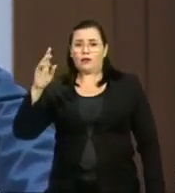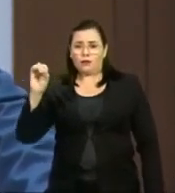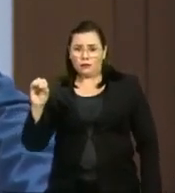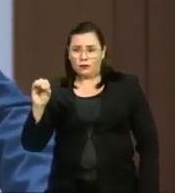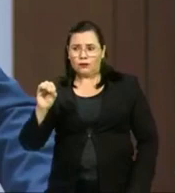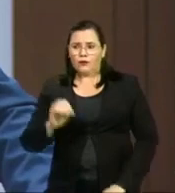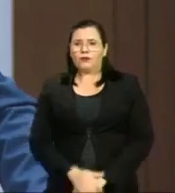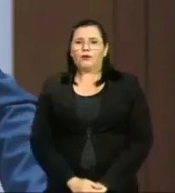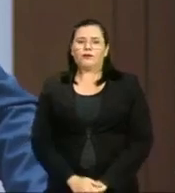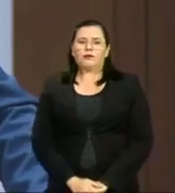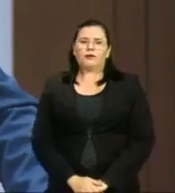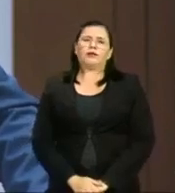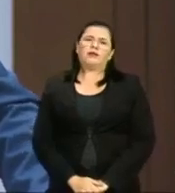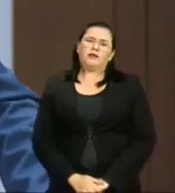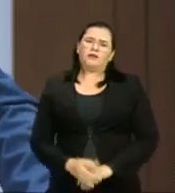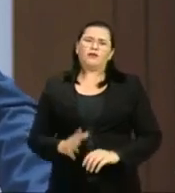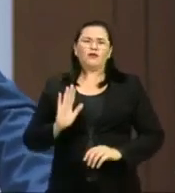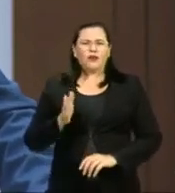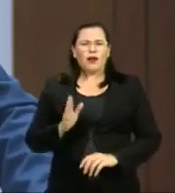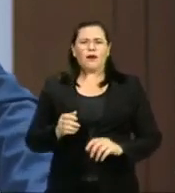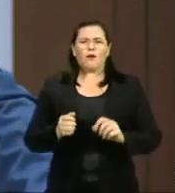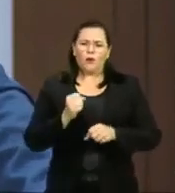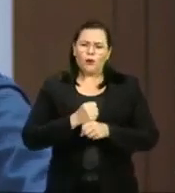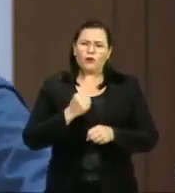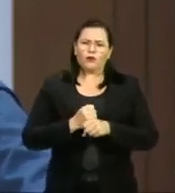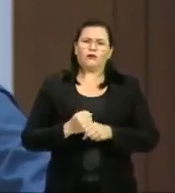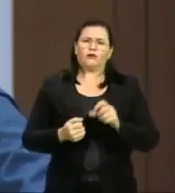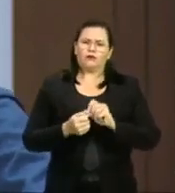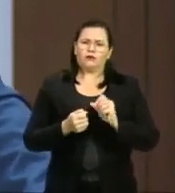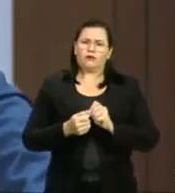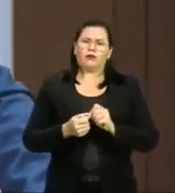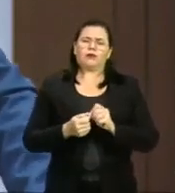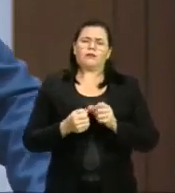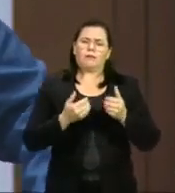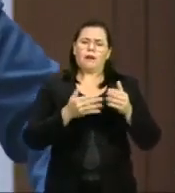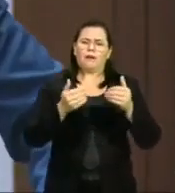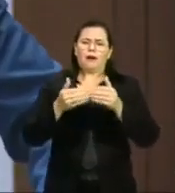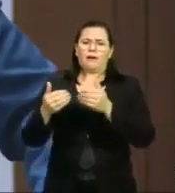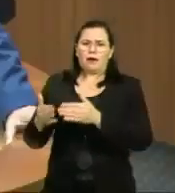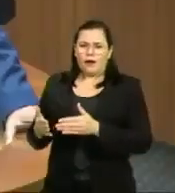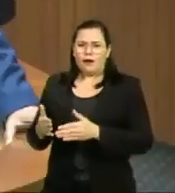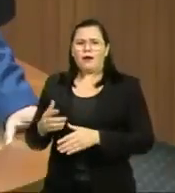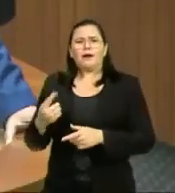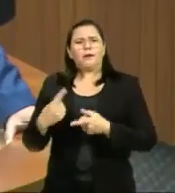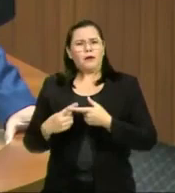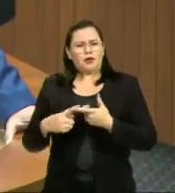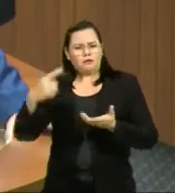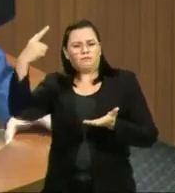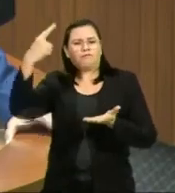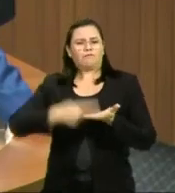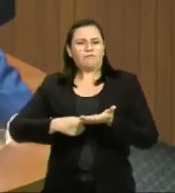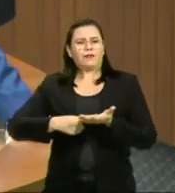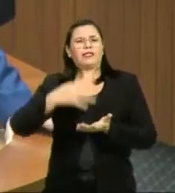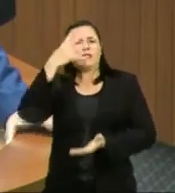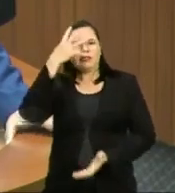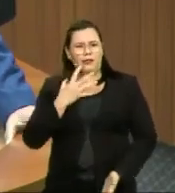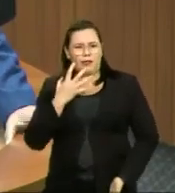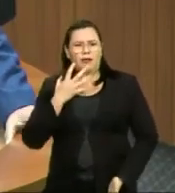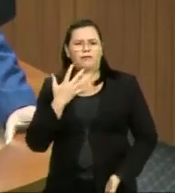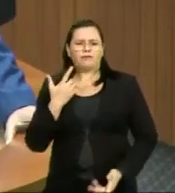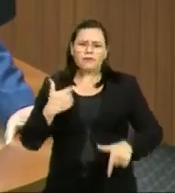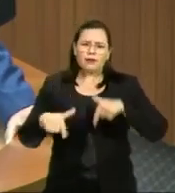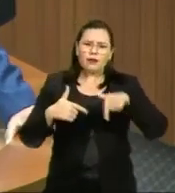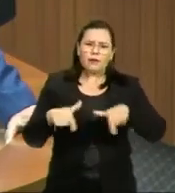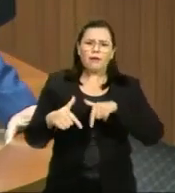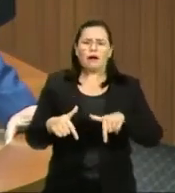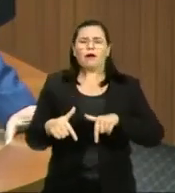com grandes obras, com o trato sério da coisa pública, tem promovido grandes